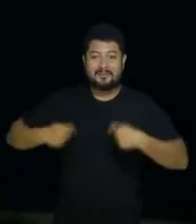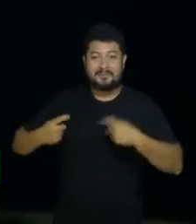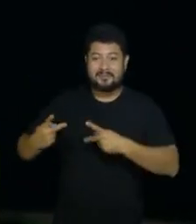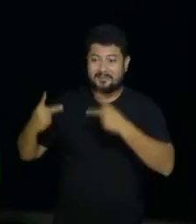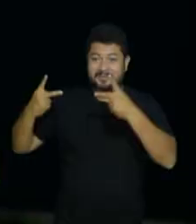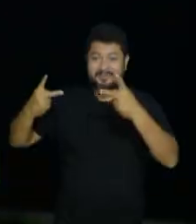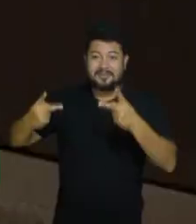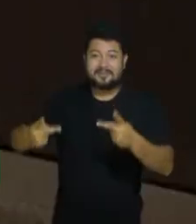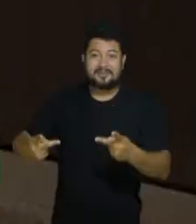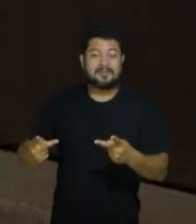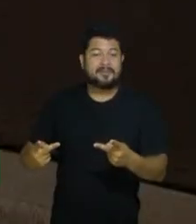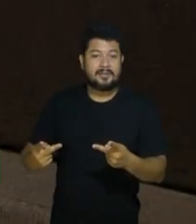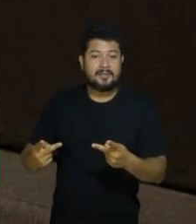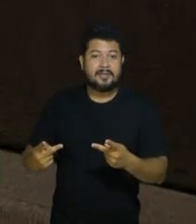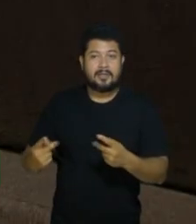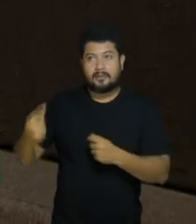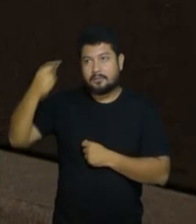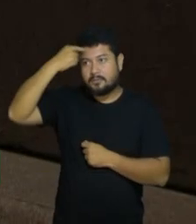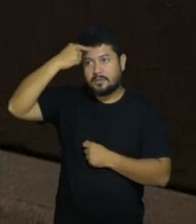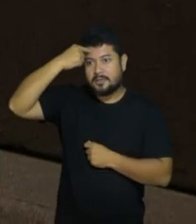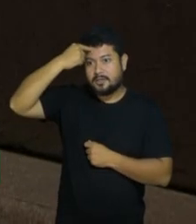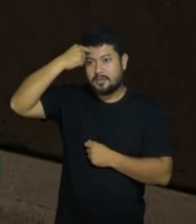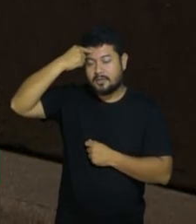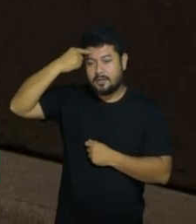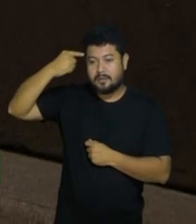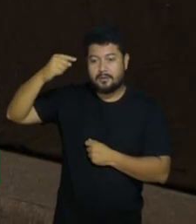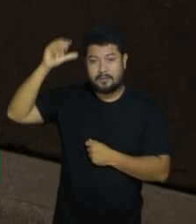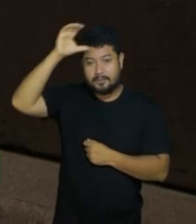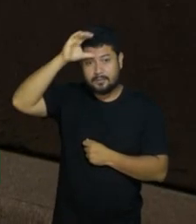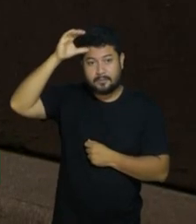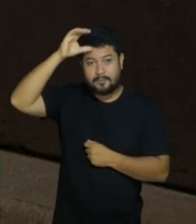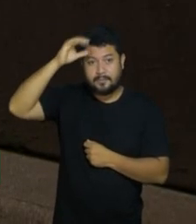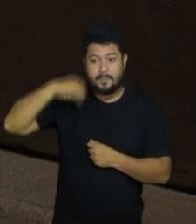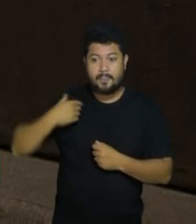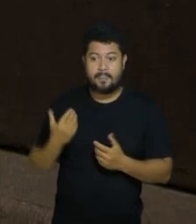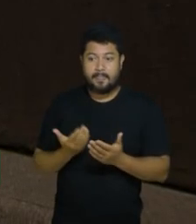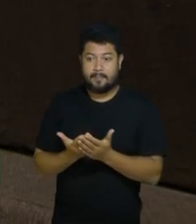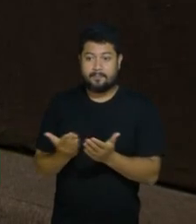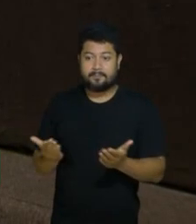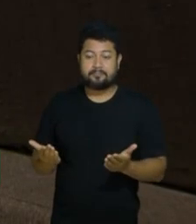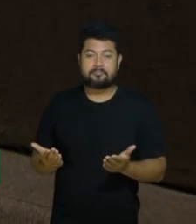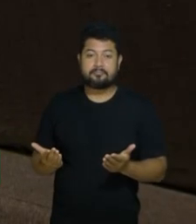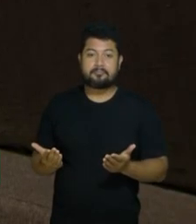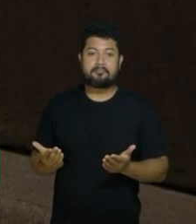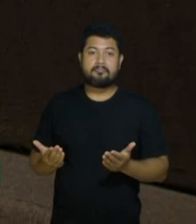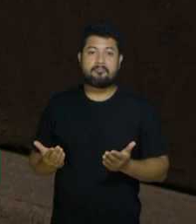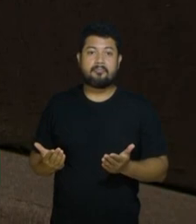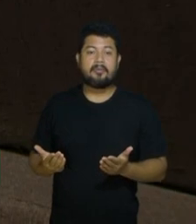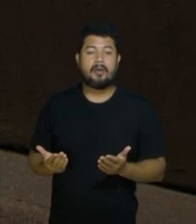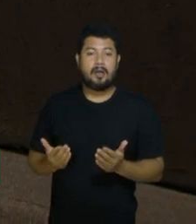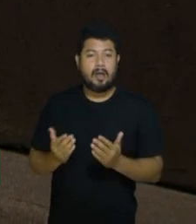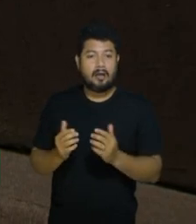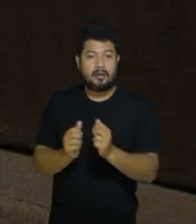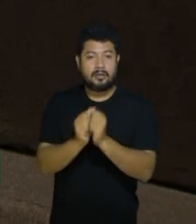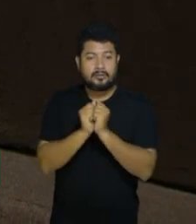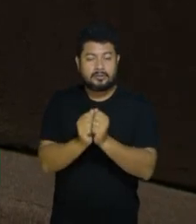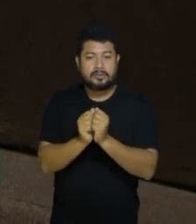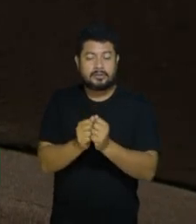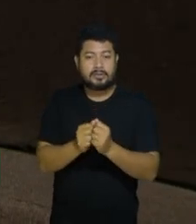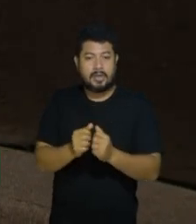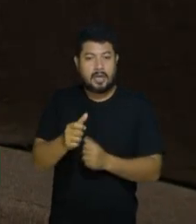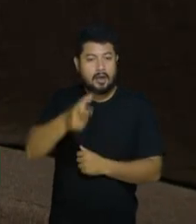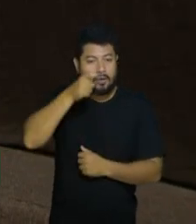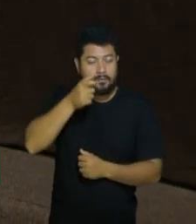pais e mães. E eu dirijo essa pequena expressão da minha fala, Vossa Excelência, porque lhe acompanho, lhe sigo o seu trabalho